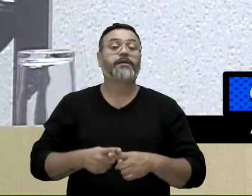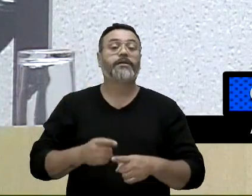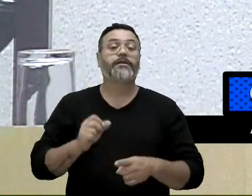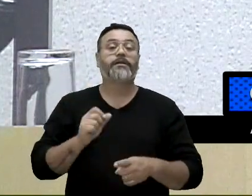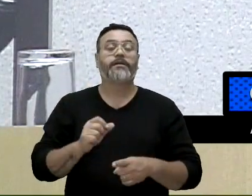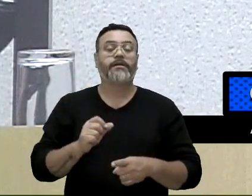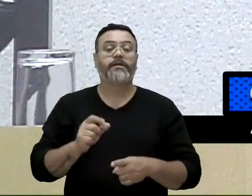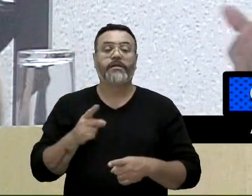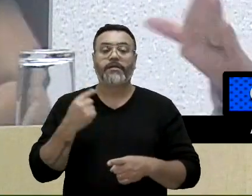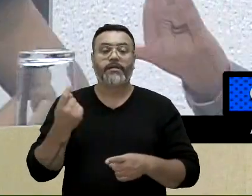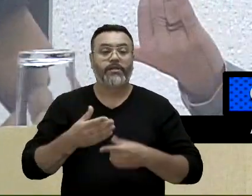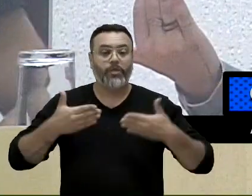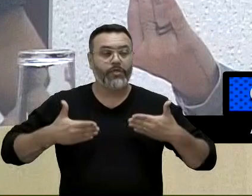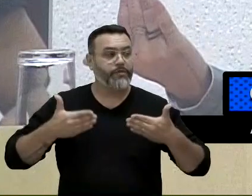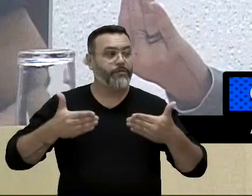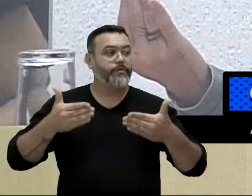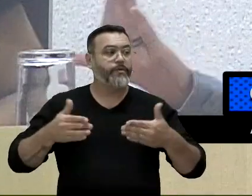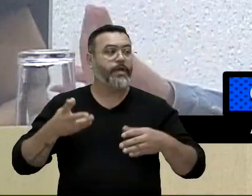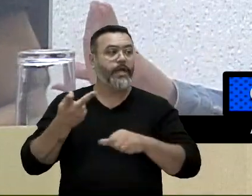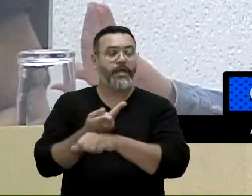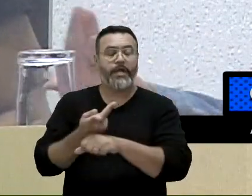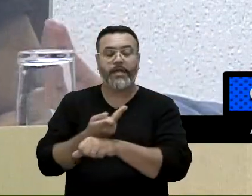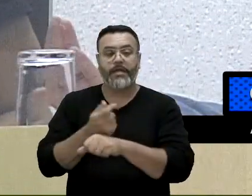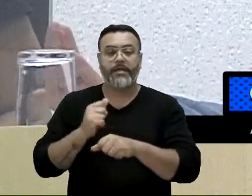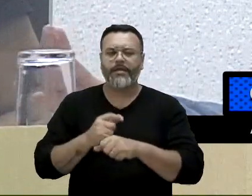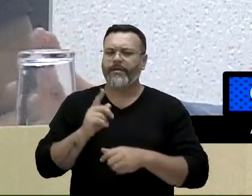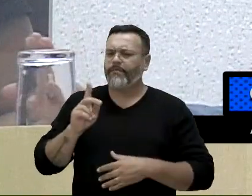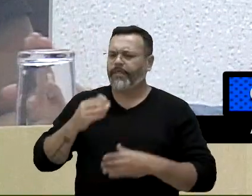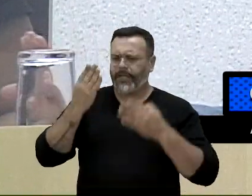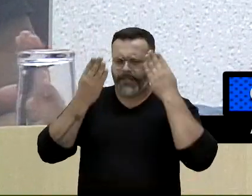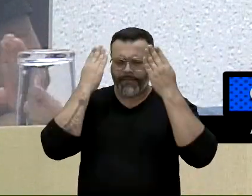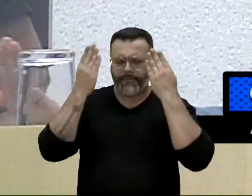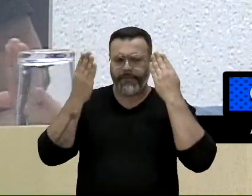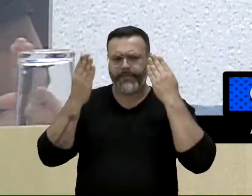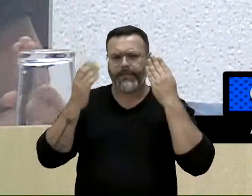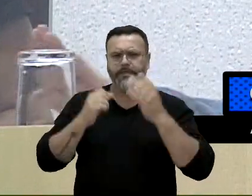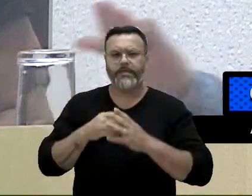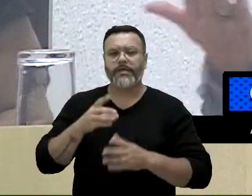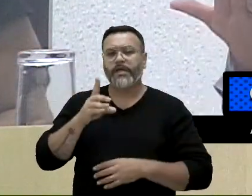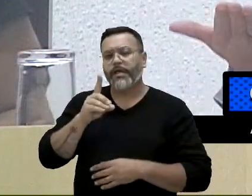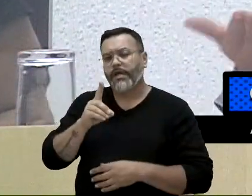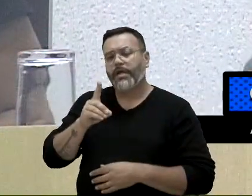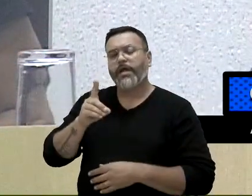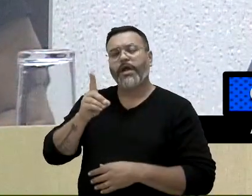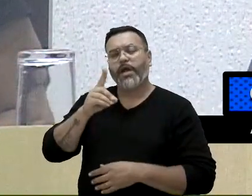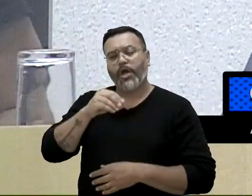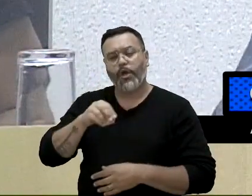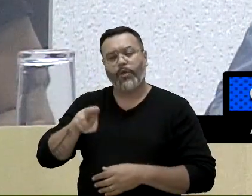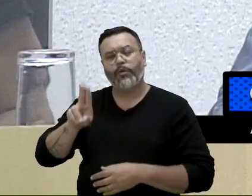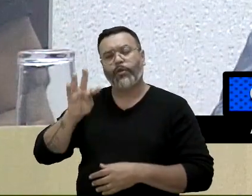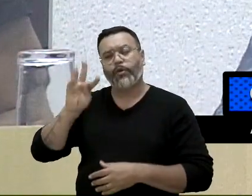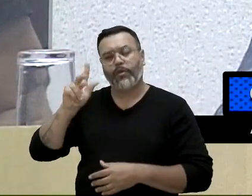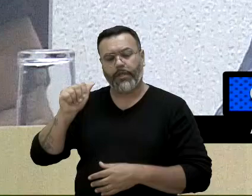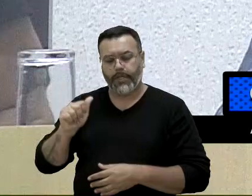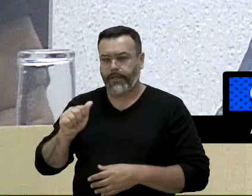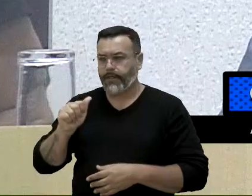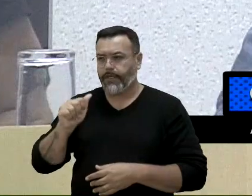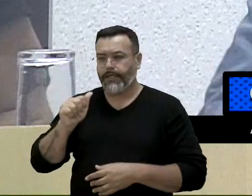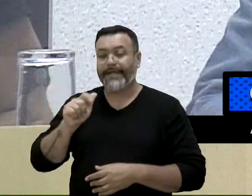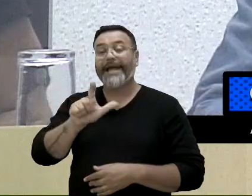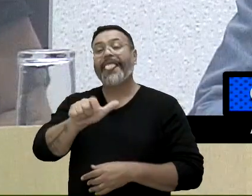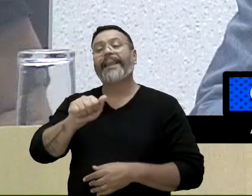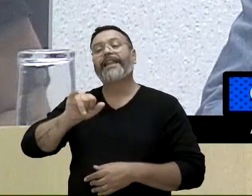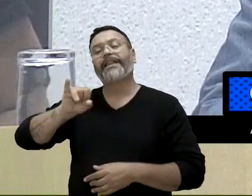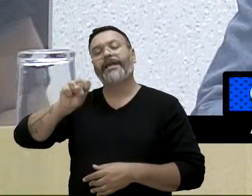meu mandato foi procurado pela psicóloga e doula Laís e também pela Thaís, e foi